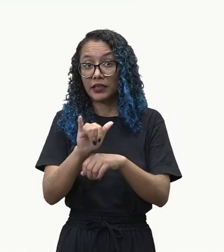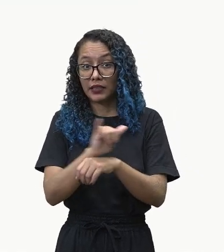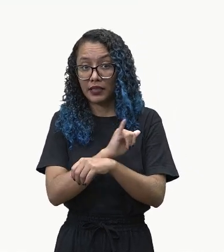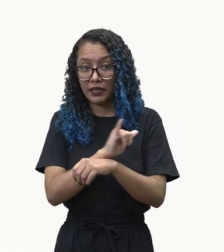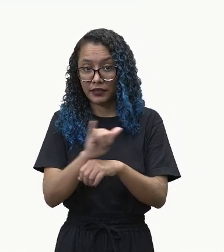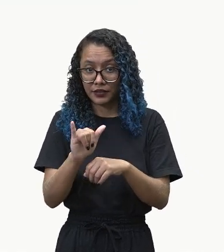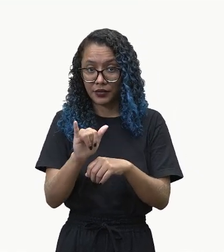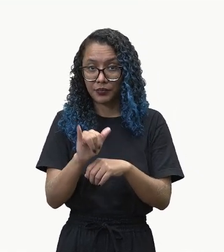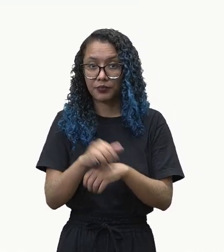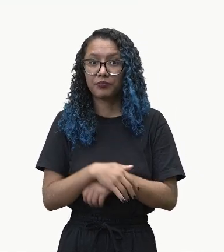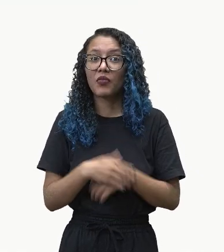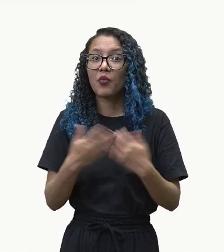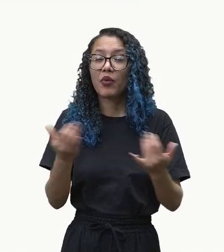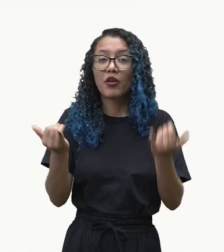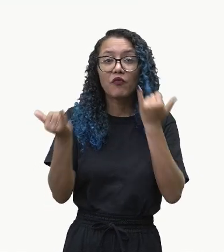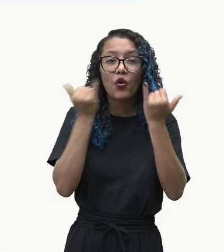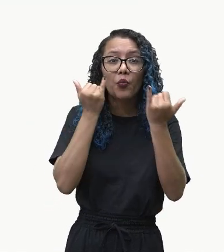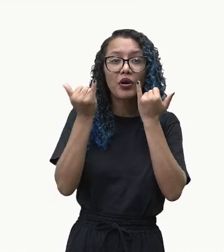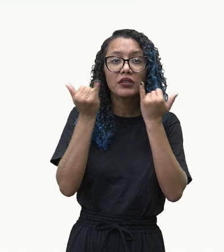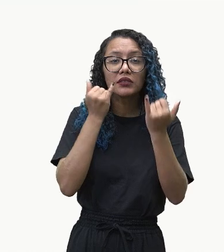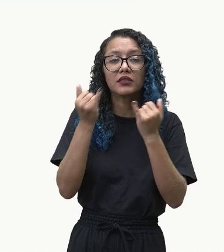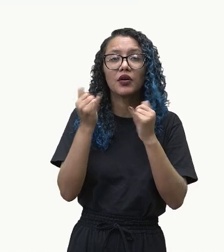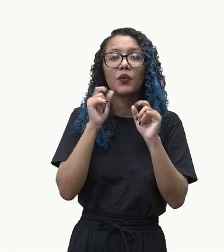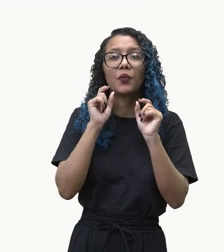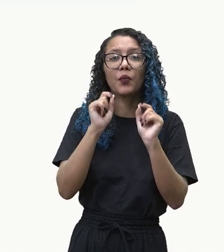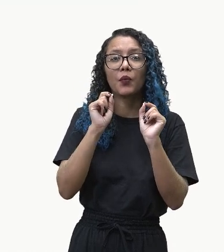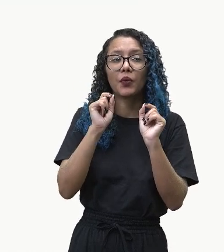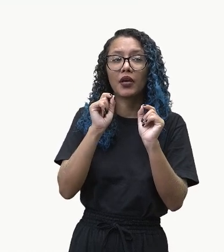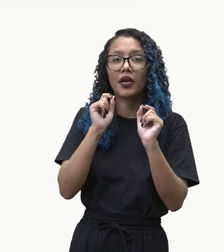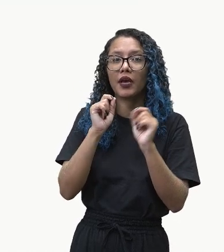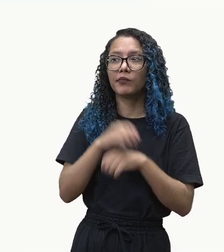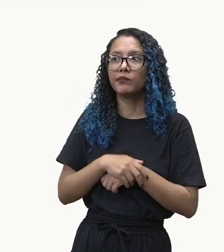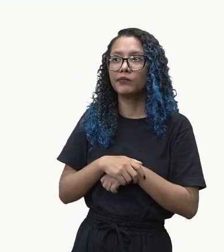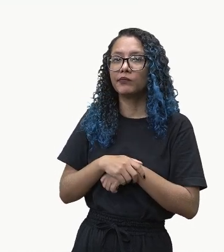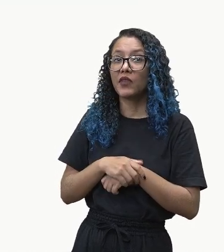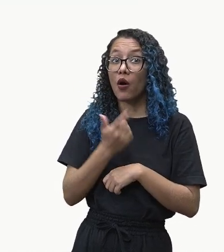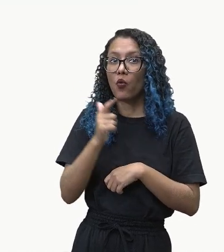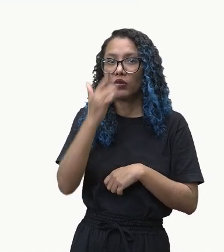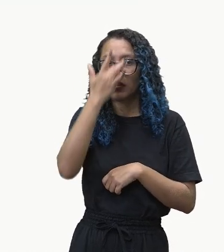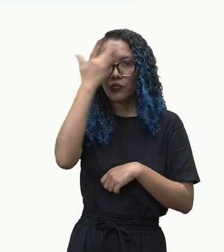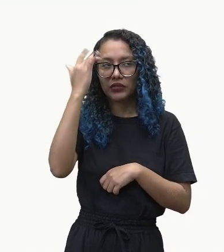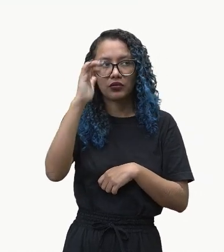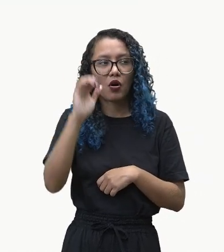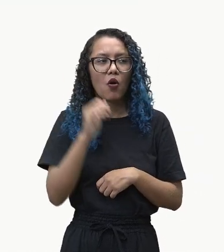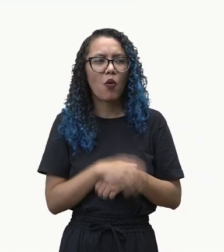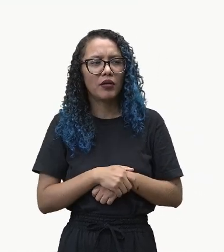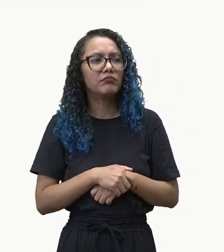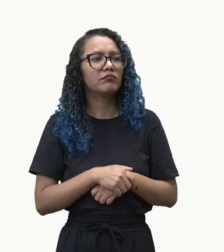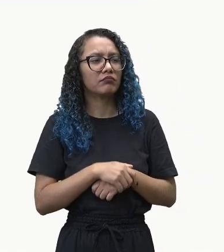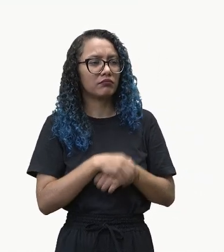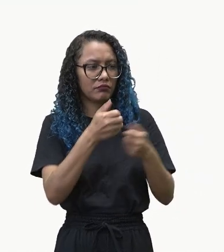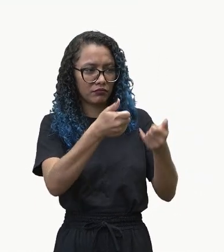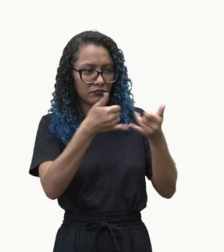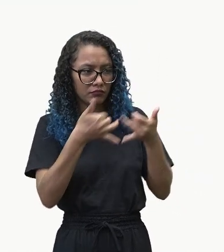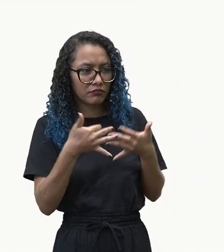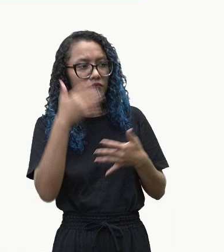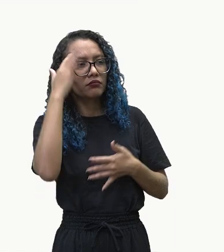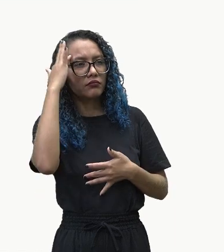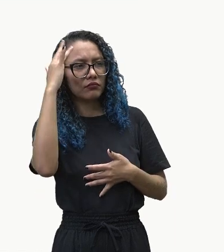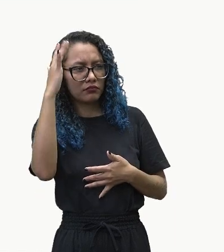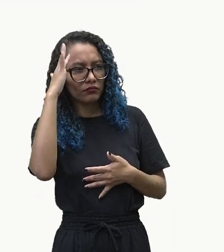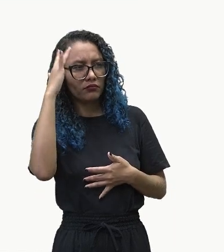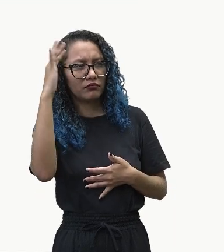que a mensagem, ou seja, a imagem seja criada na mente do receptor, daquela pessoa que está